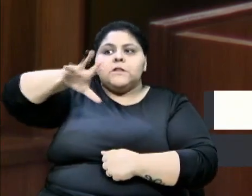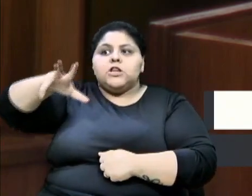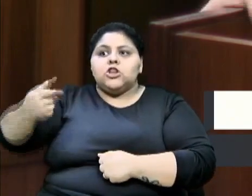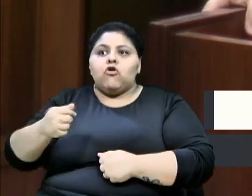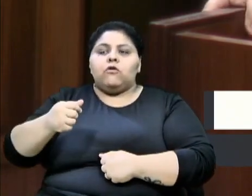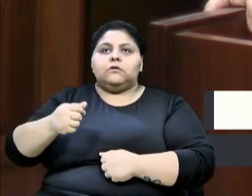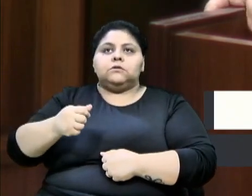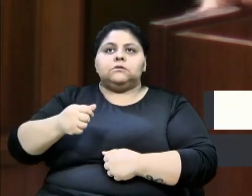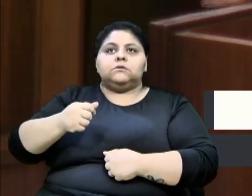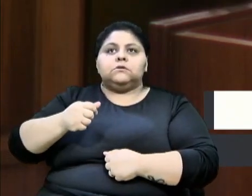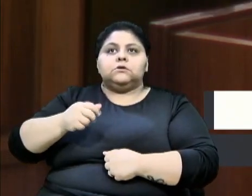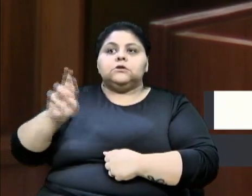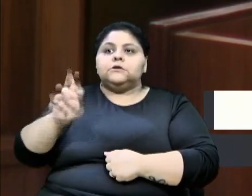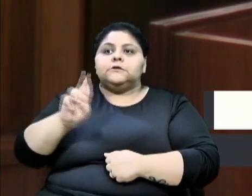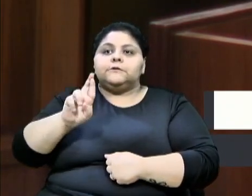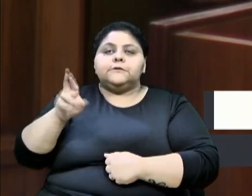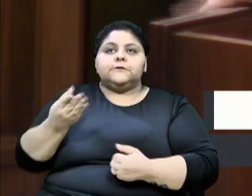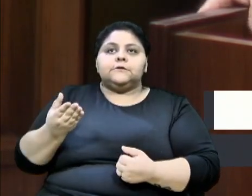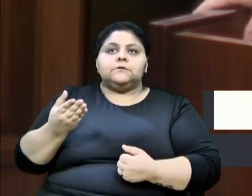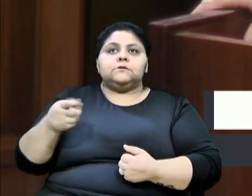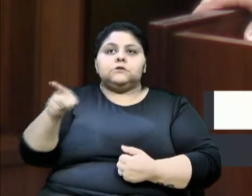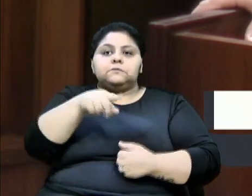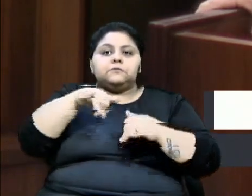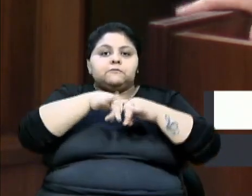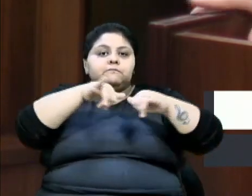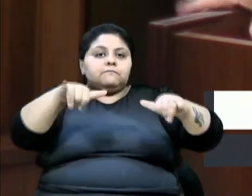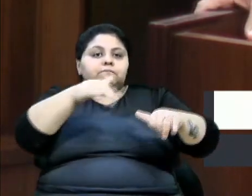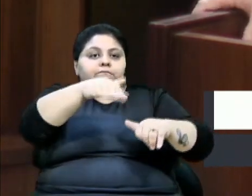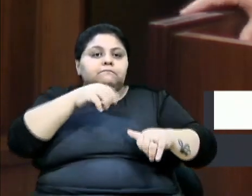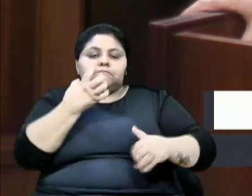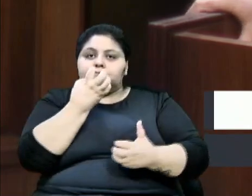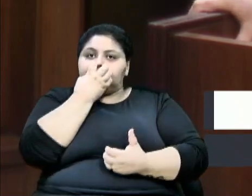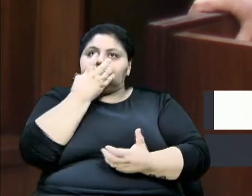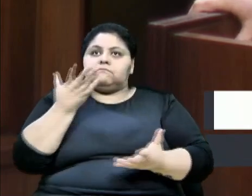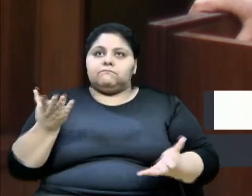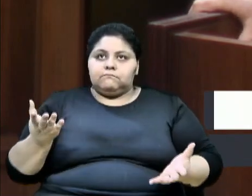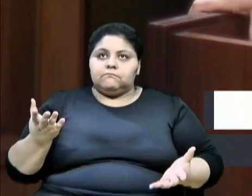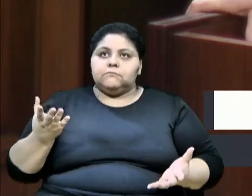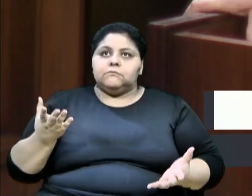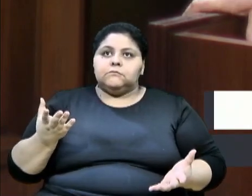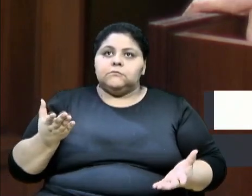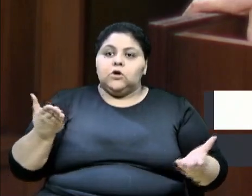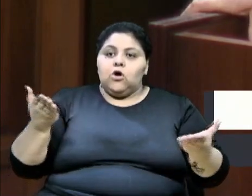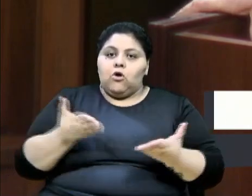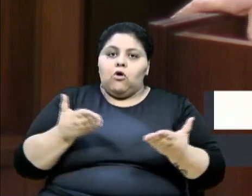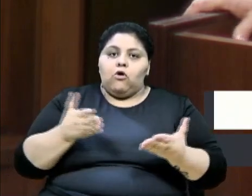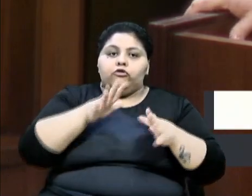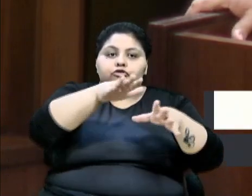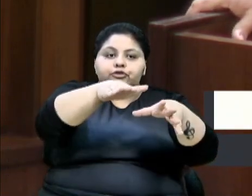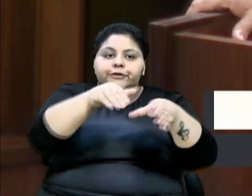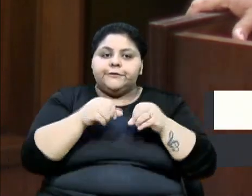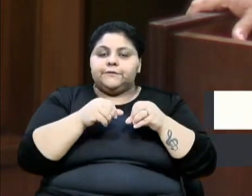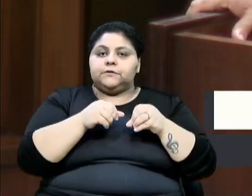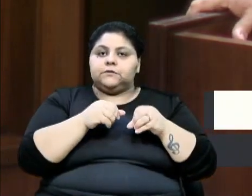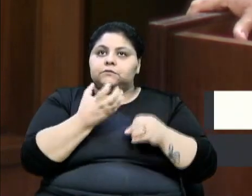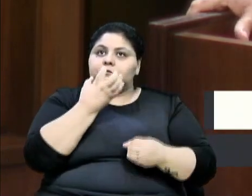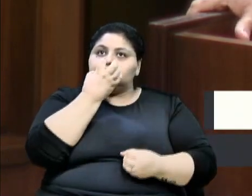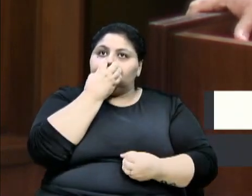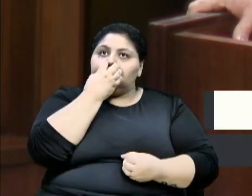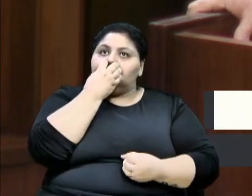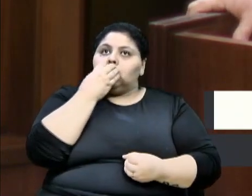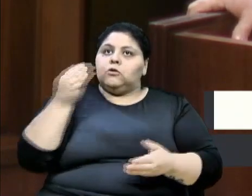momento, vereador Velocino Ex, sobre a questão do bem-estar animal. Né? E nós temos